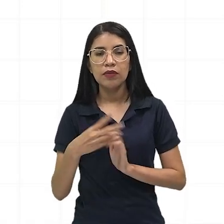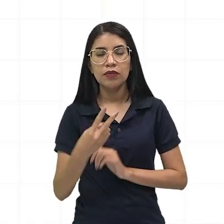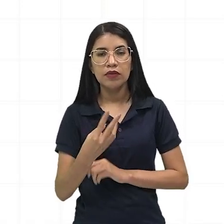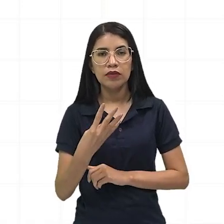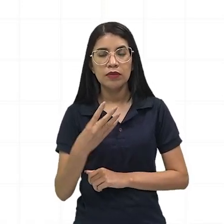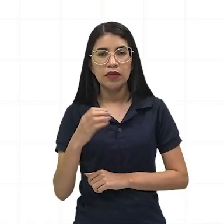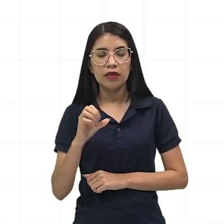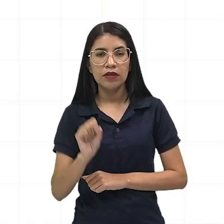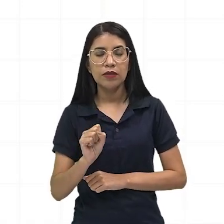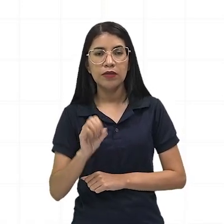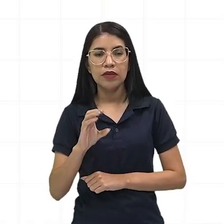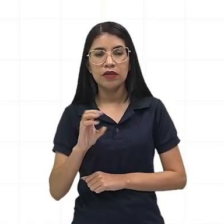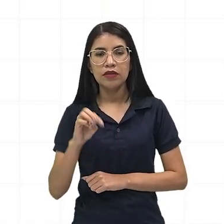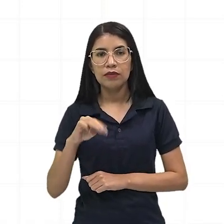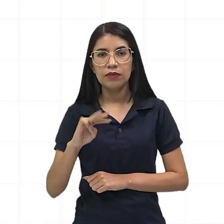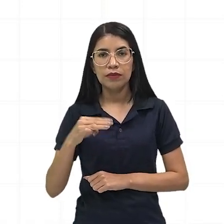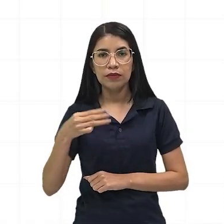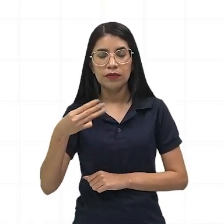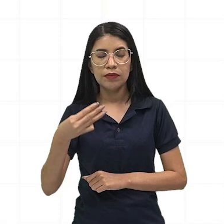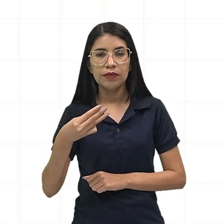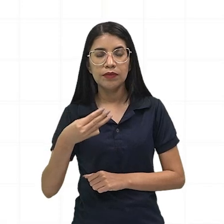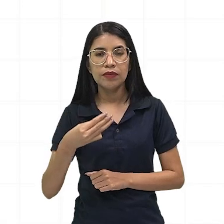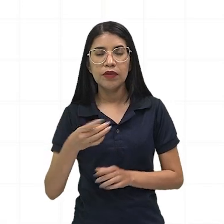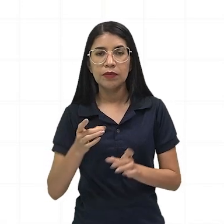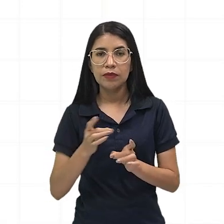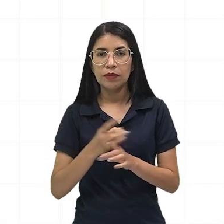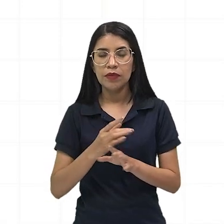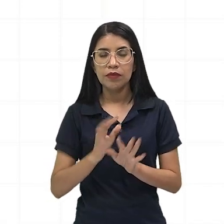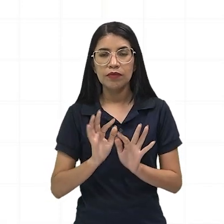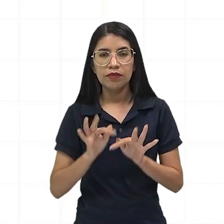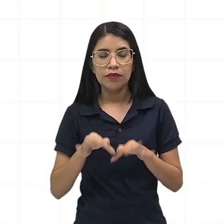248. Né? Essa multiplicação aí.